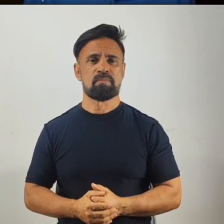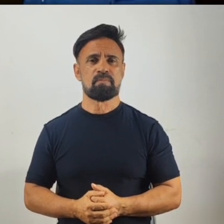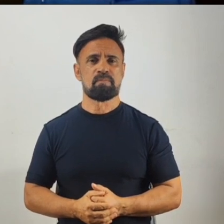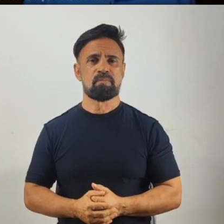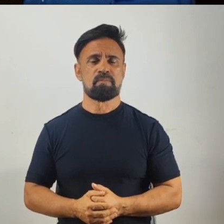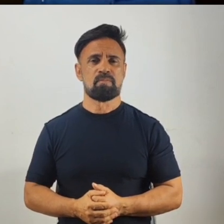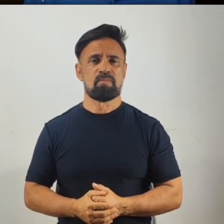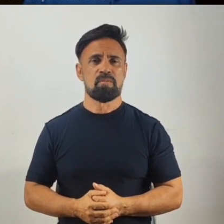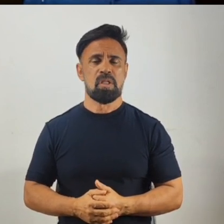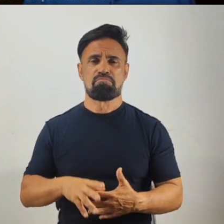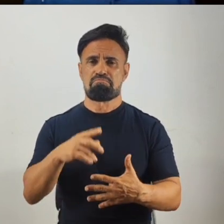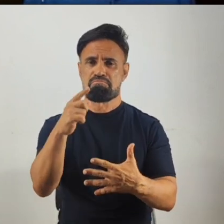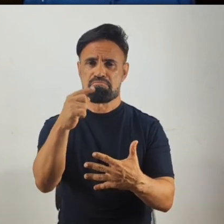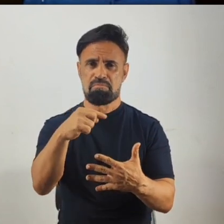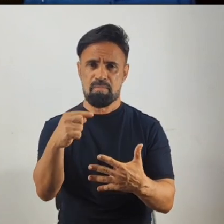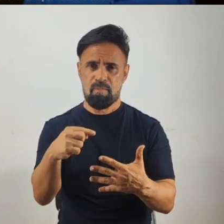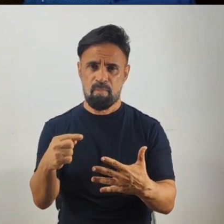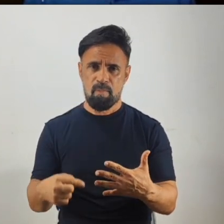materiais,